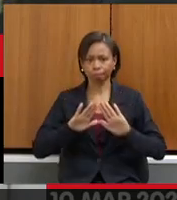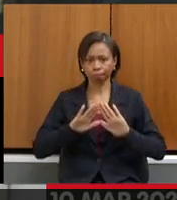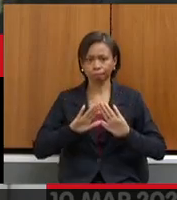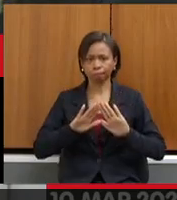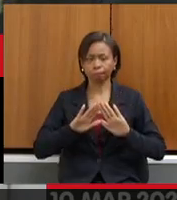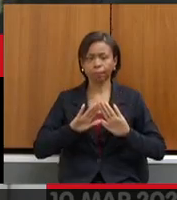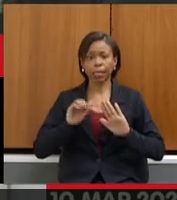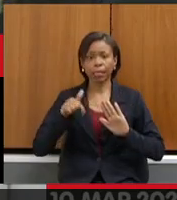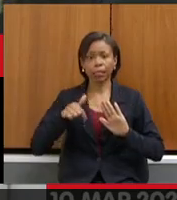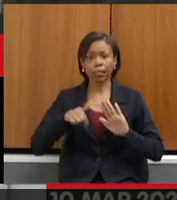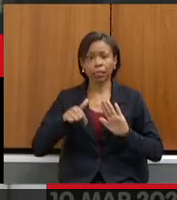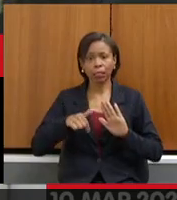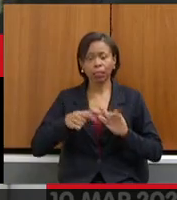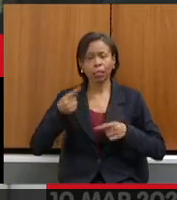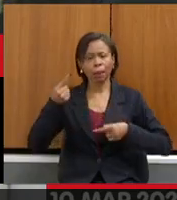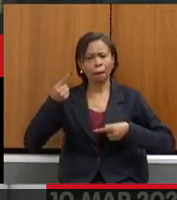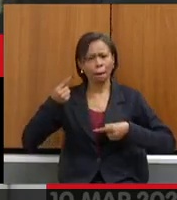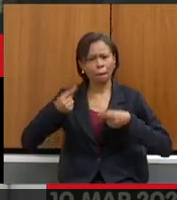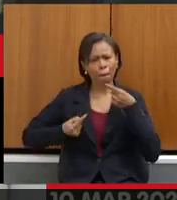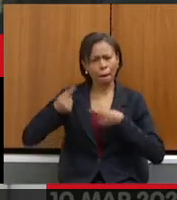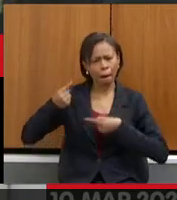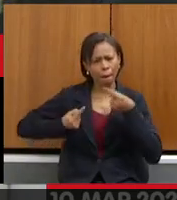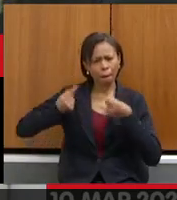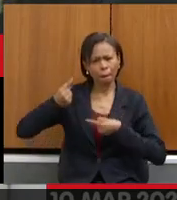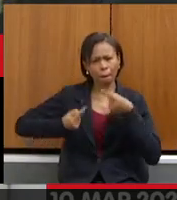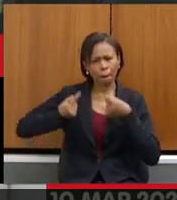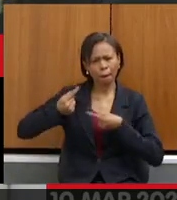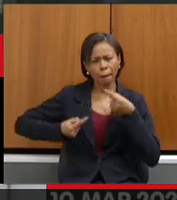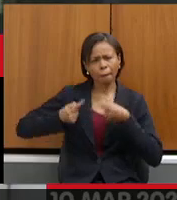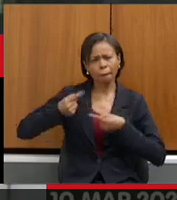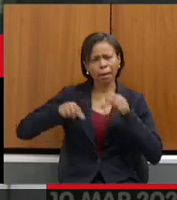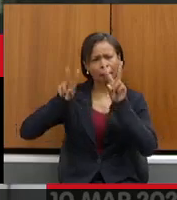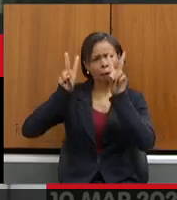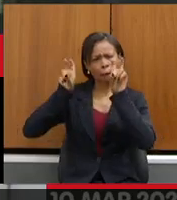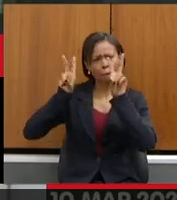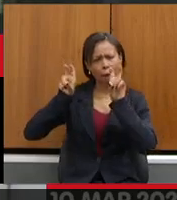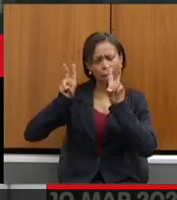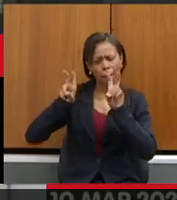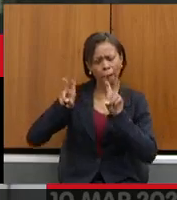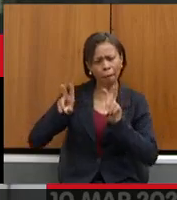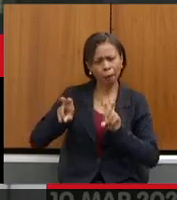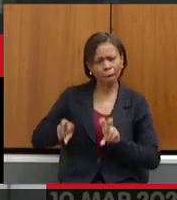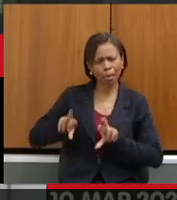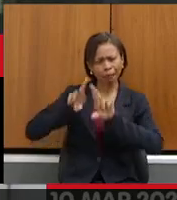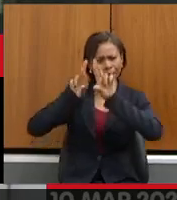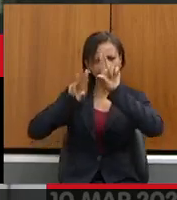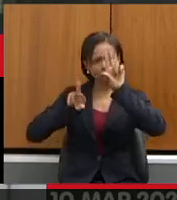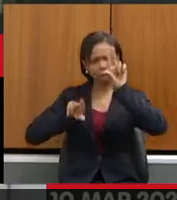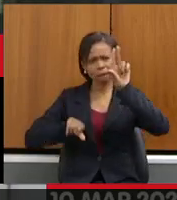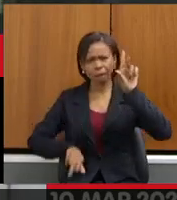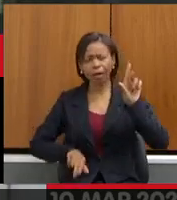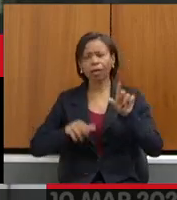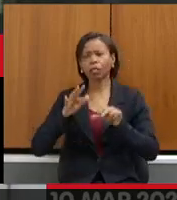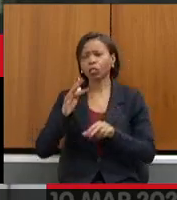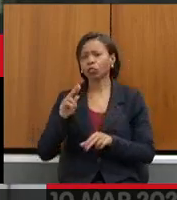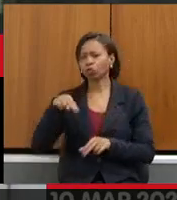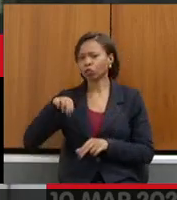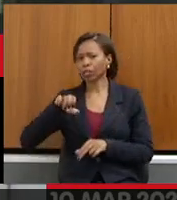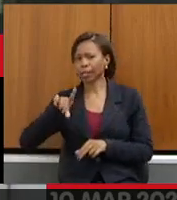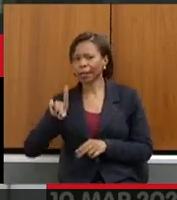travamos aqui uma imensa discussão de diversos temas temas como a funed se o